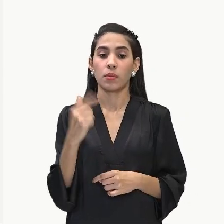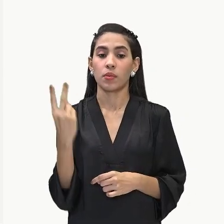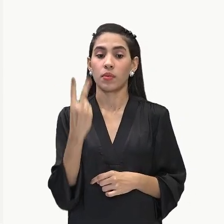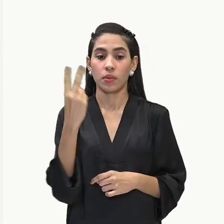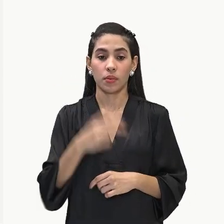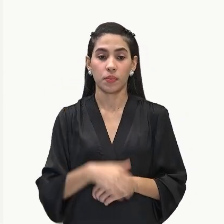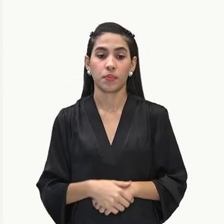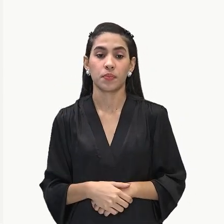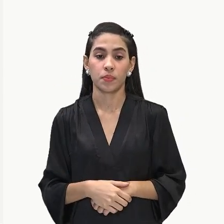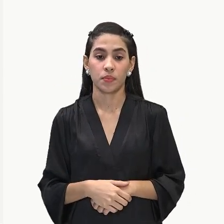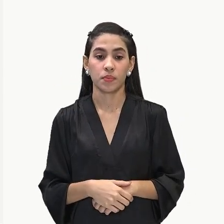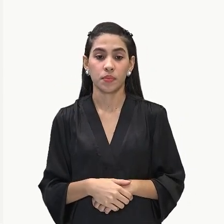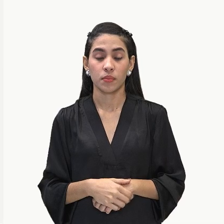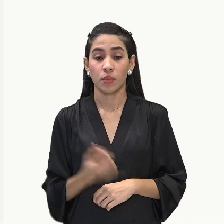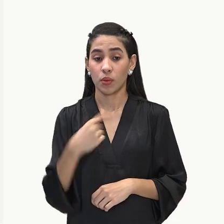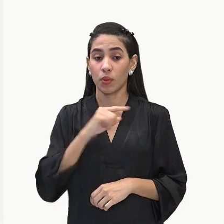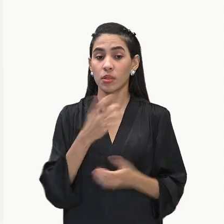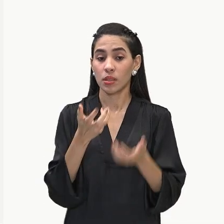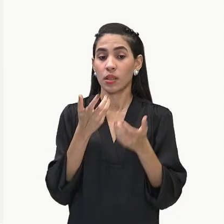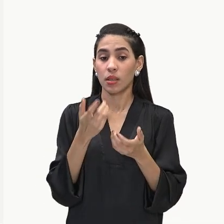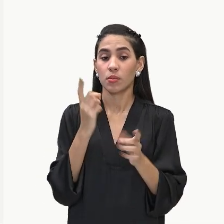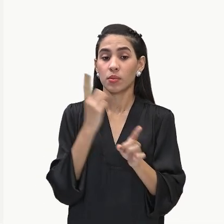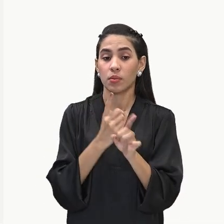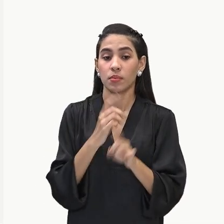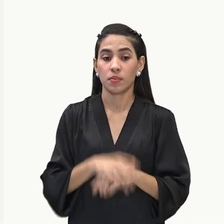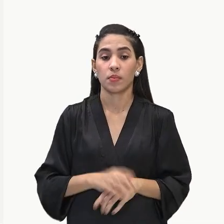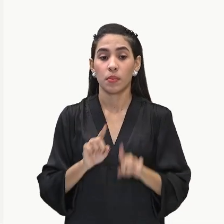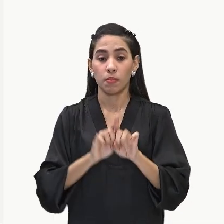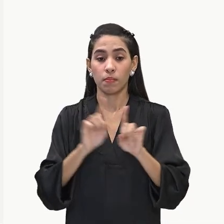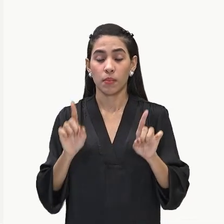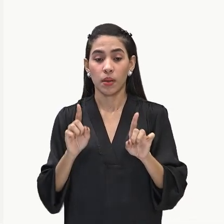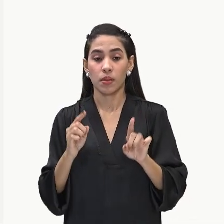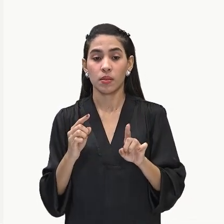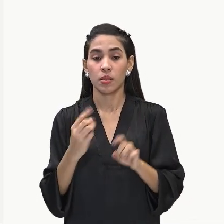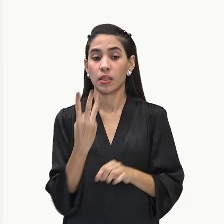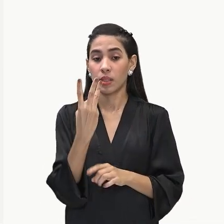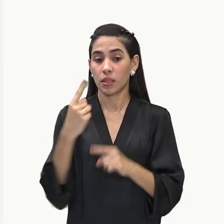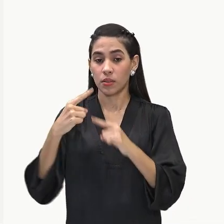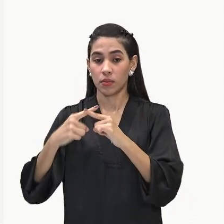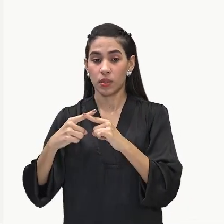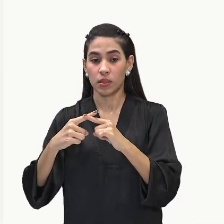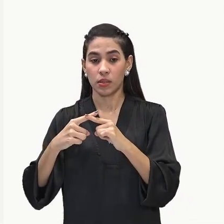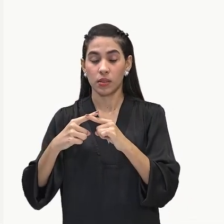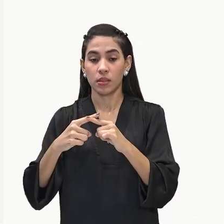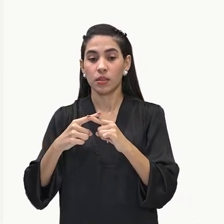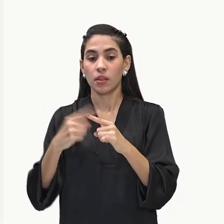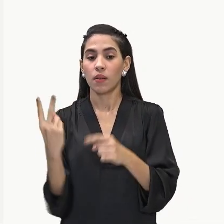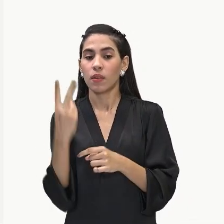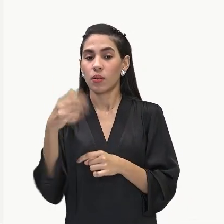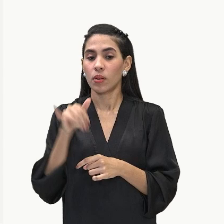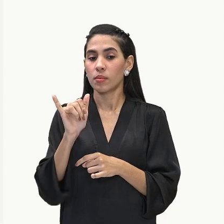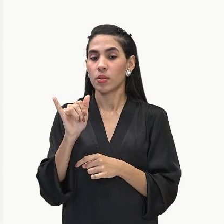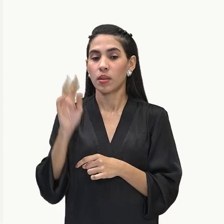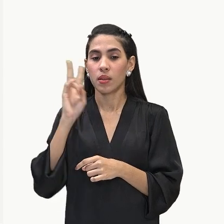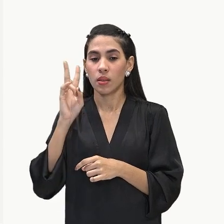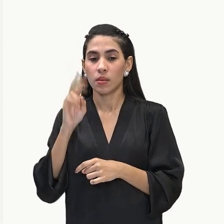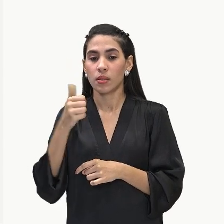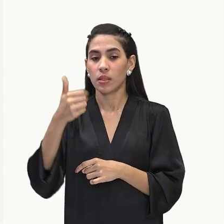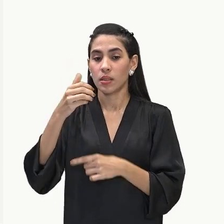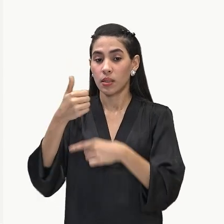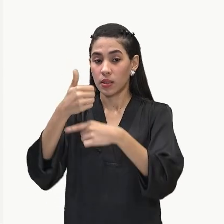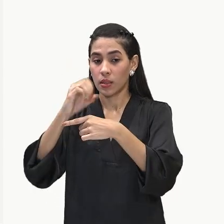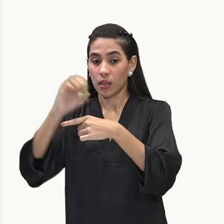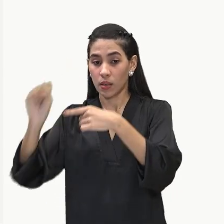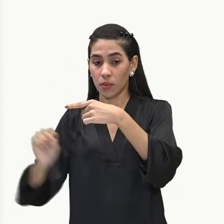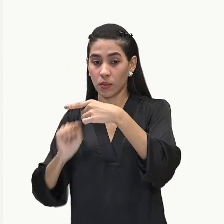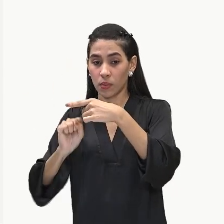x, é ele que queremos determinar, mais 3 multiplicado pelo valor do y. Qual é o valor do y? 10 sobre